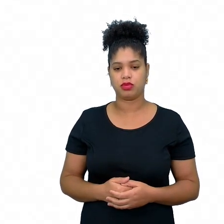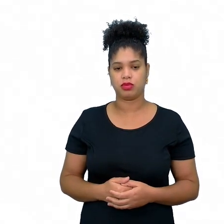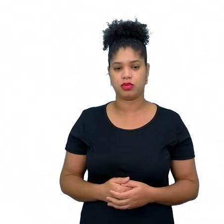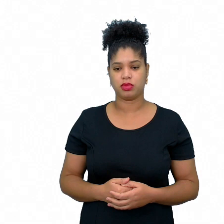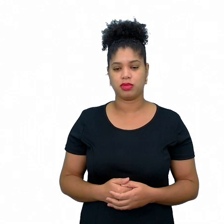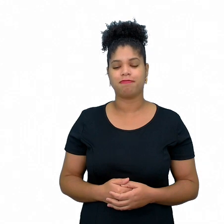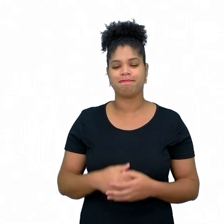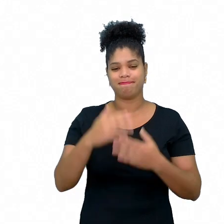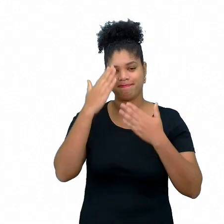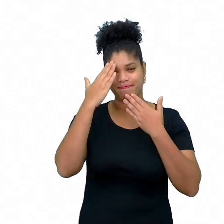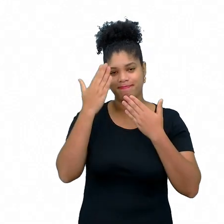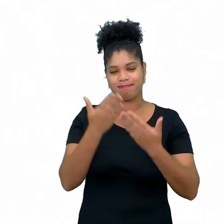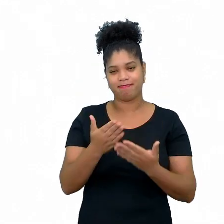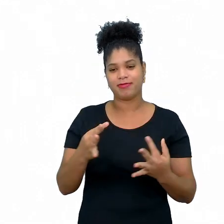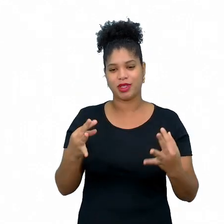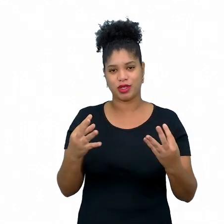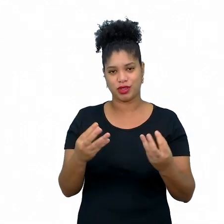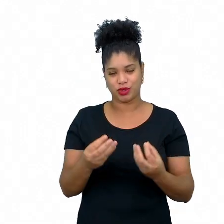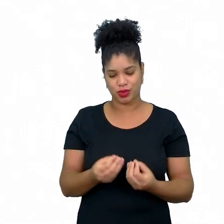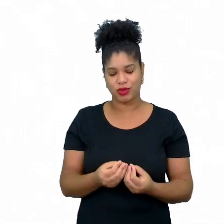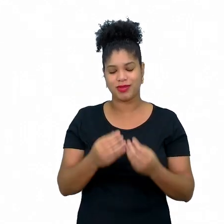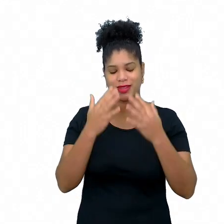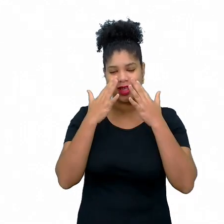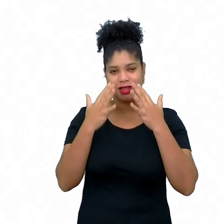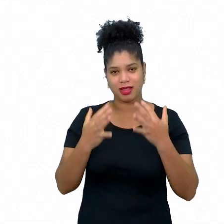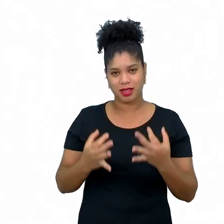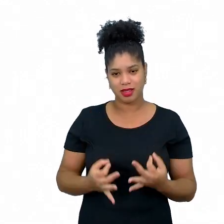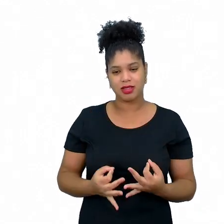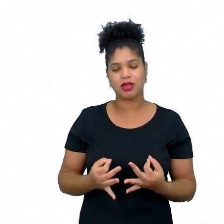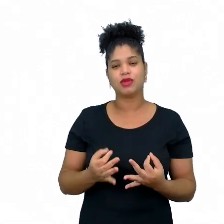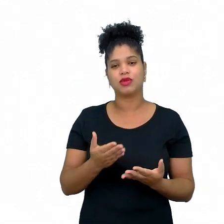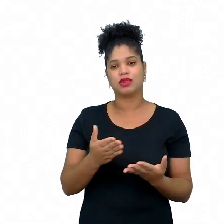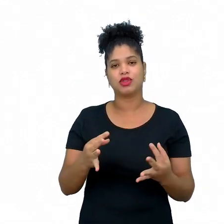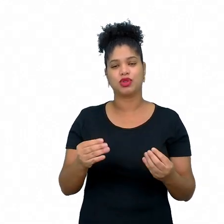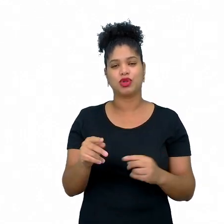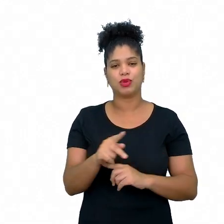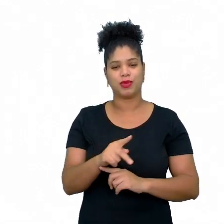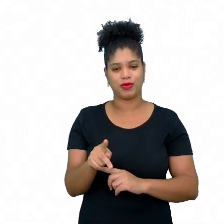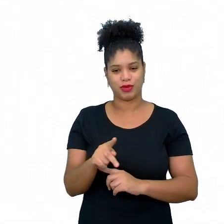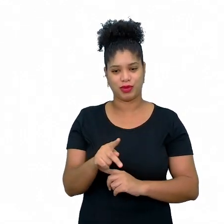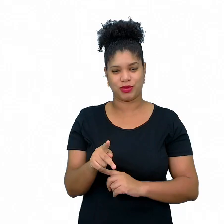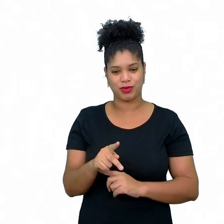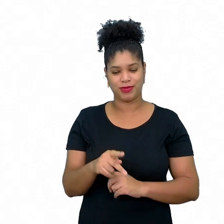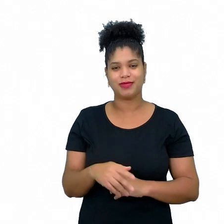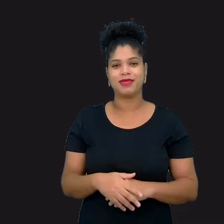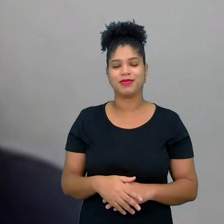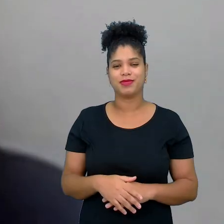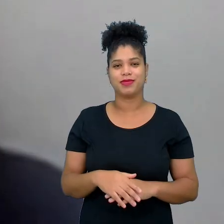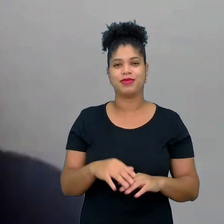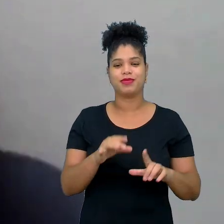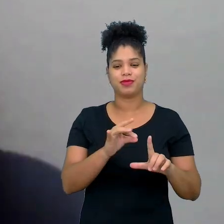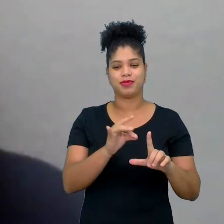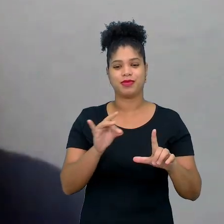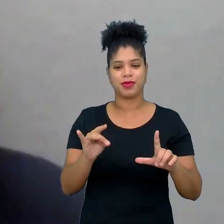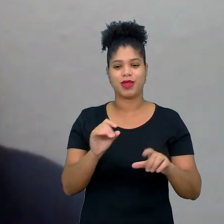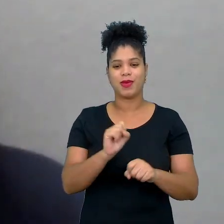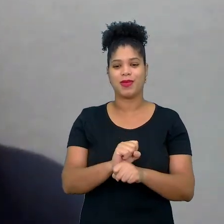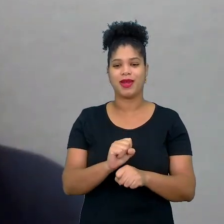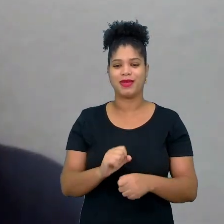E agradeço a todos e a atenção dos professores por parar de